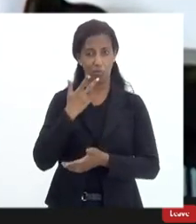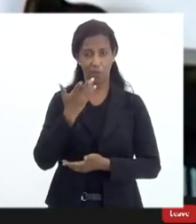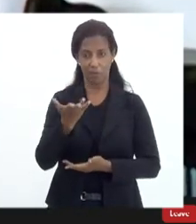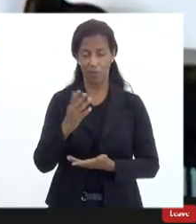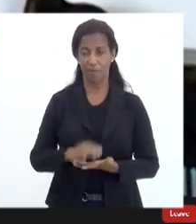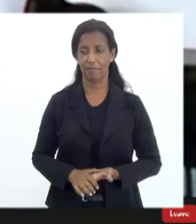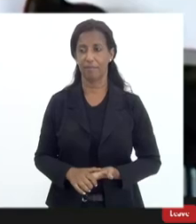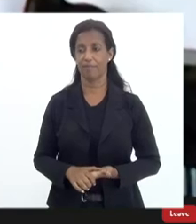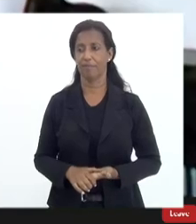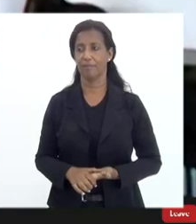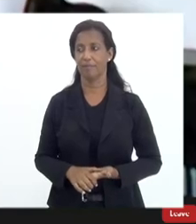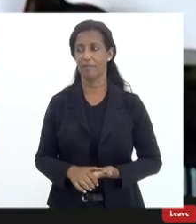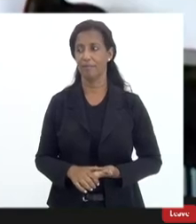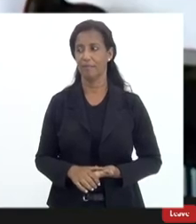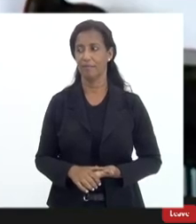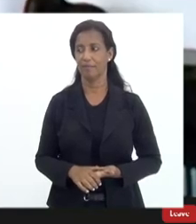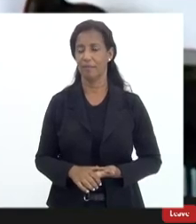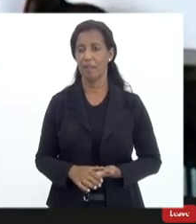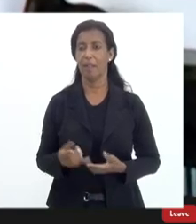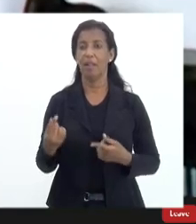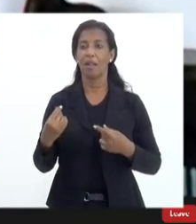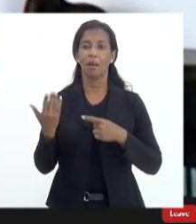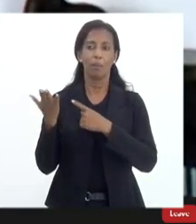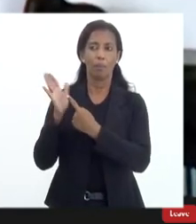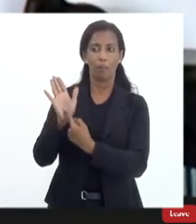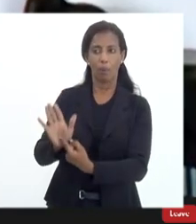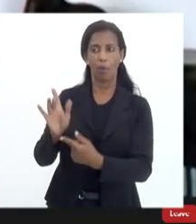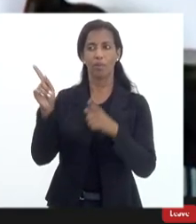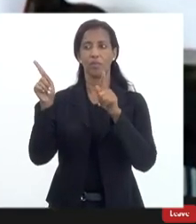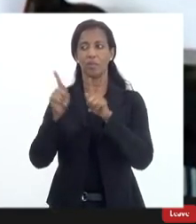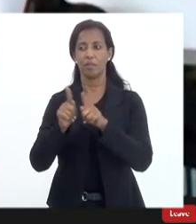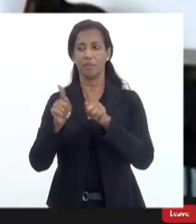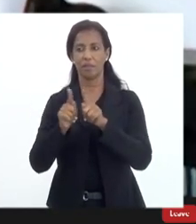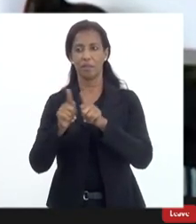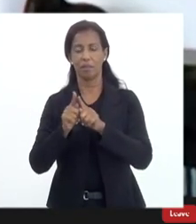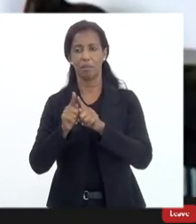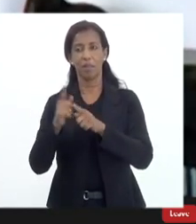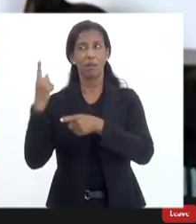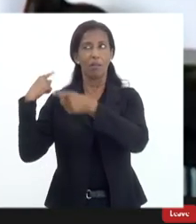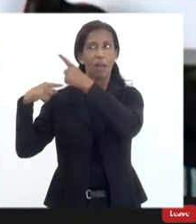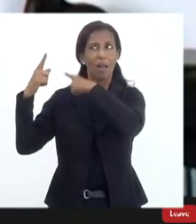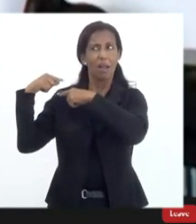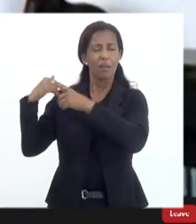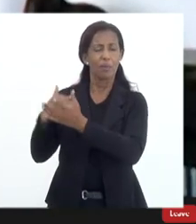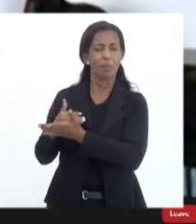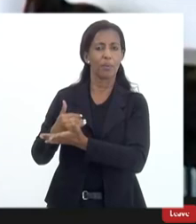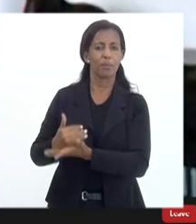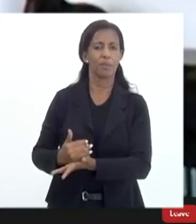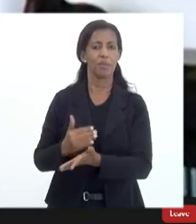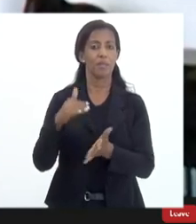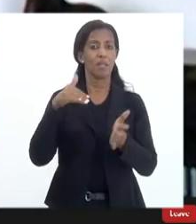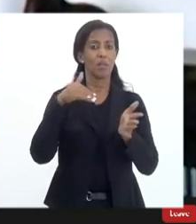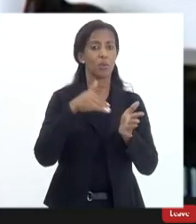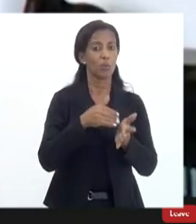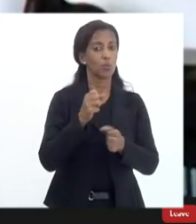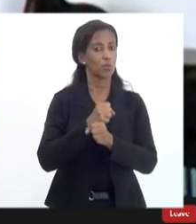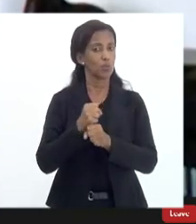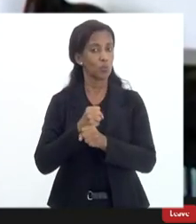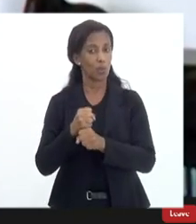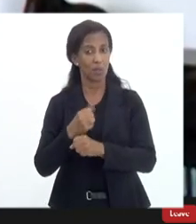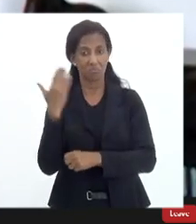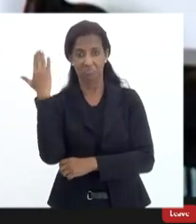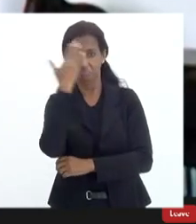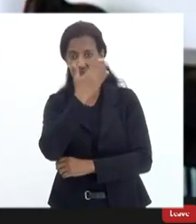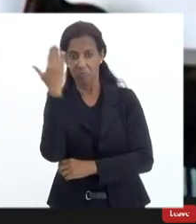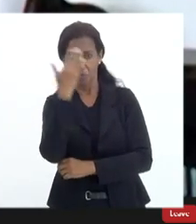Maria Tereza traz bem essa reflexão que eu trouxe lá no início da minha fala, de que nos últimos anos a gente não tem visto a Seduc